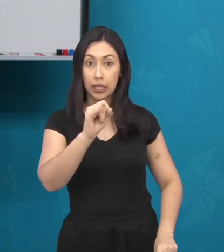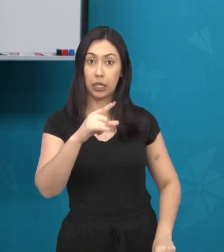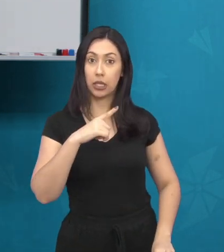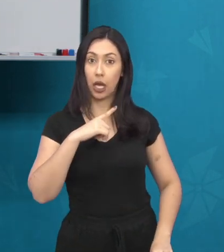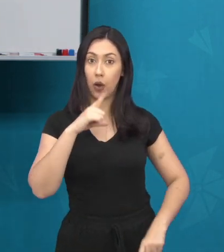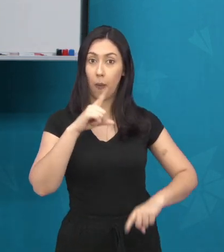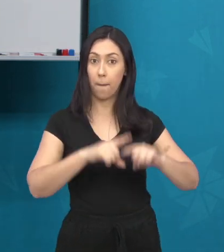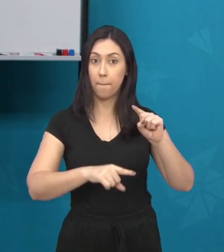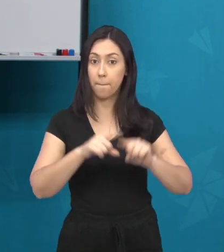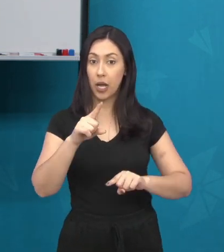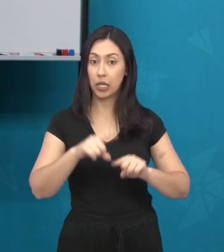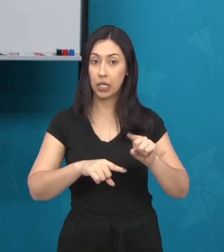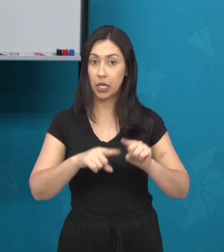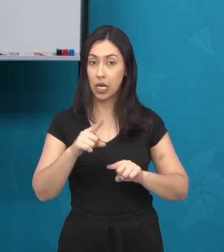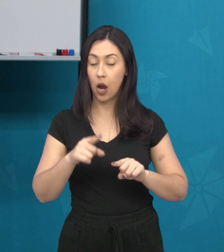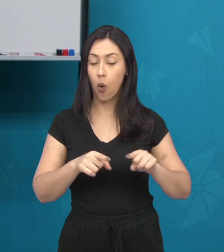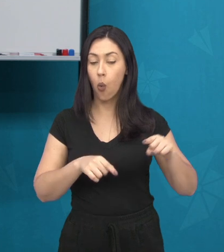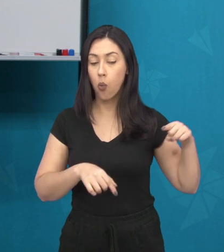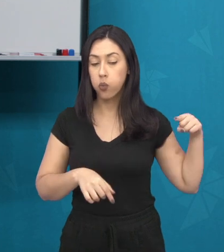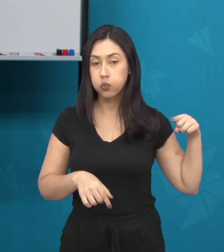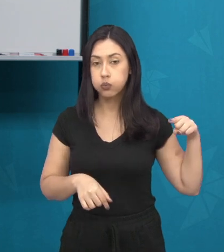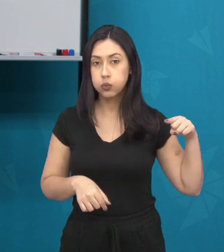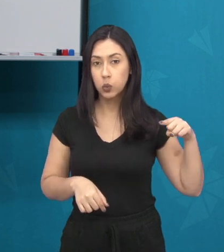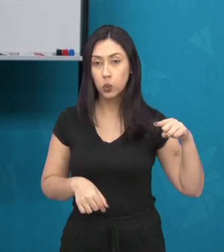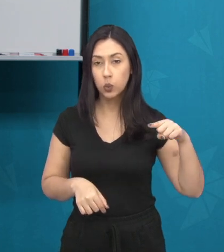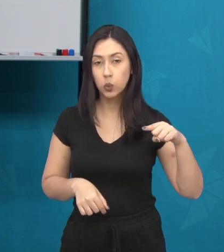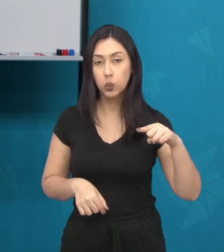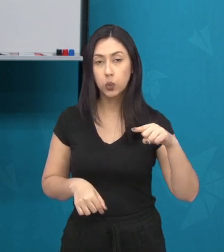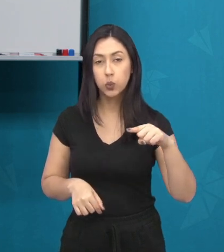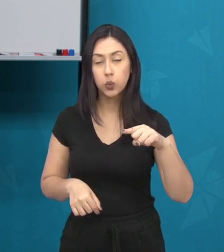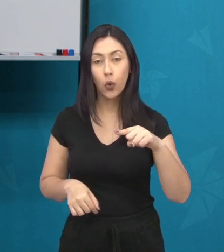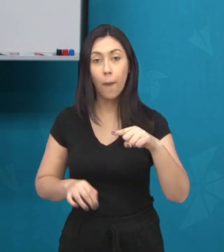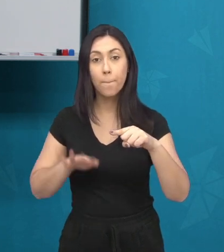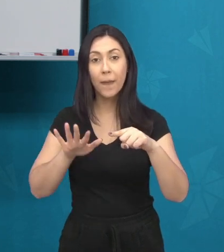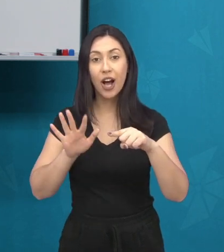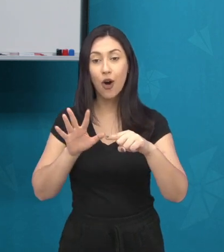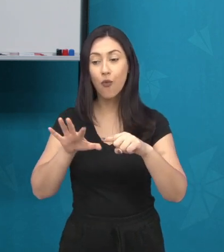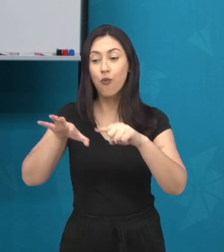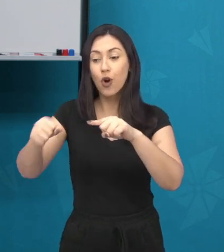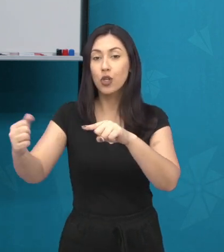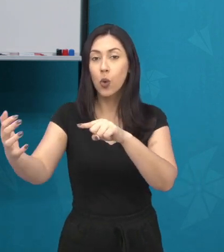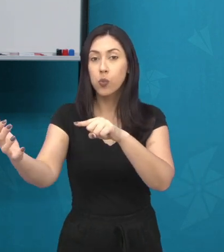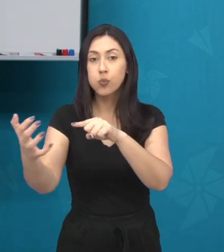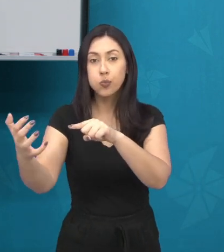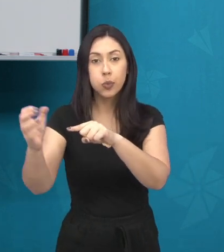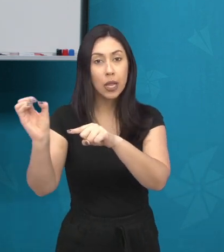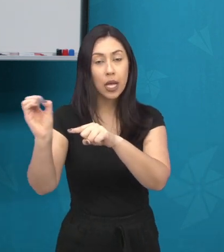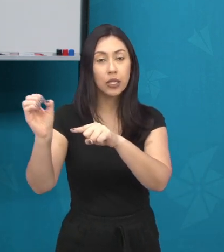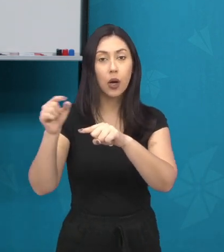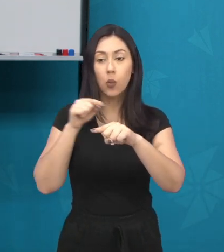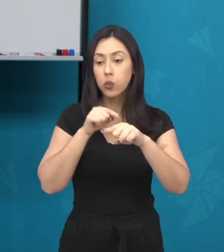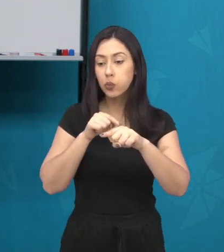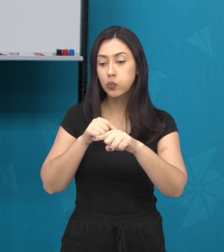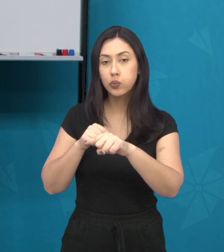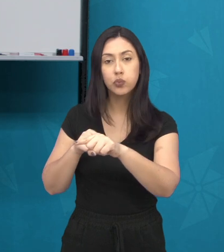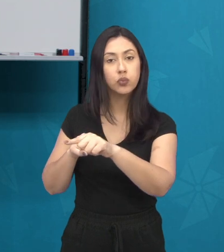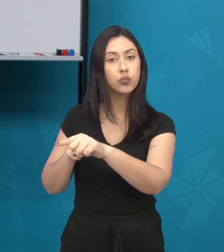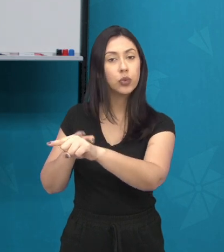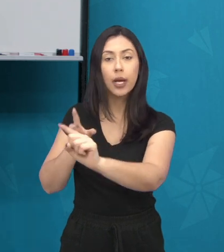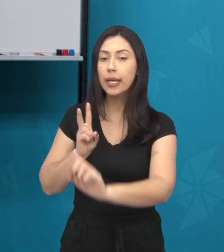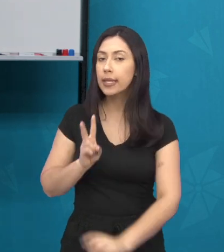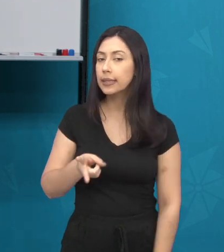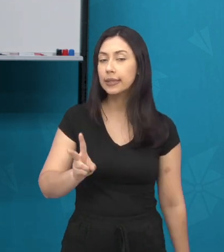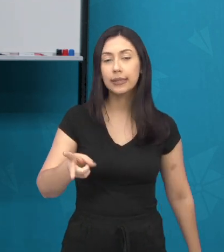se eu tenho o corpo em movimento retilíneo e nenhuma força externa agir sobre esse corpo ele vai ficar em movimento retilíneo para